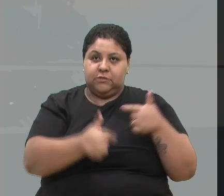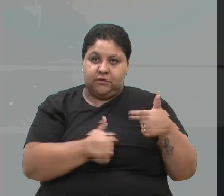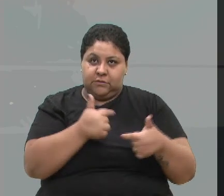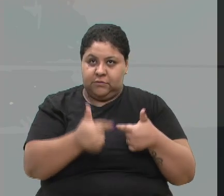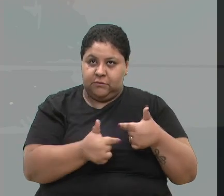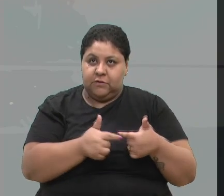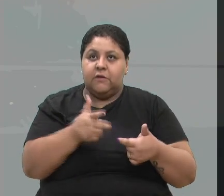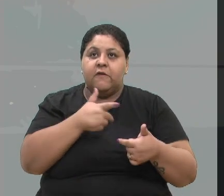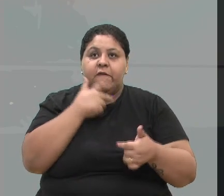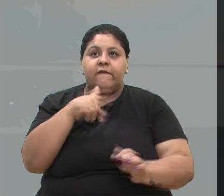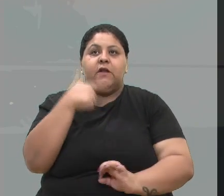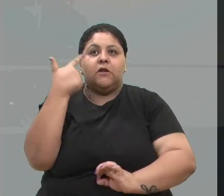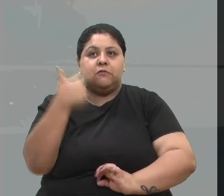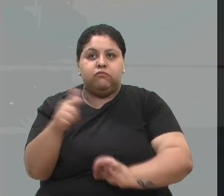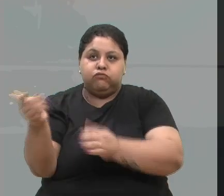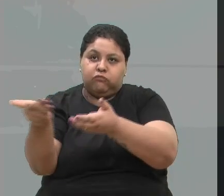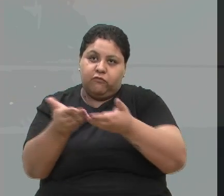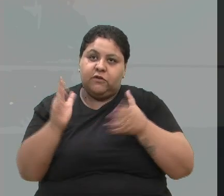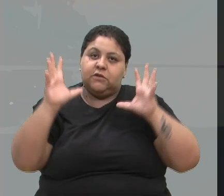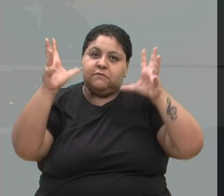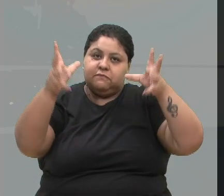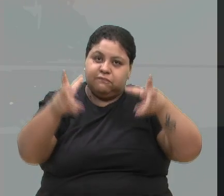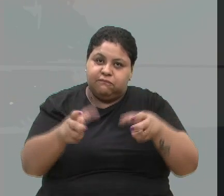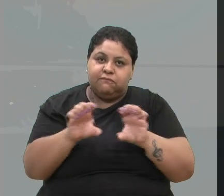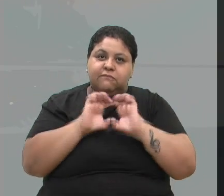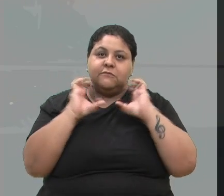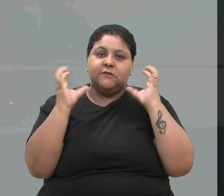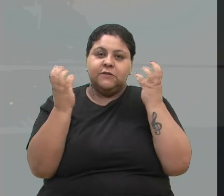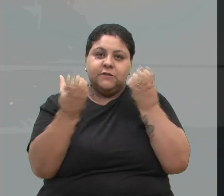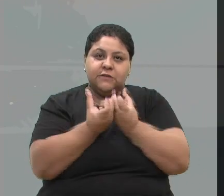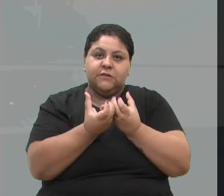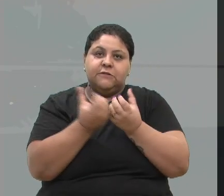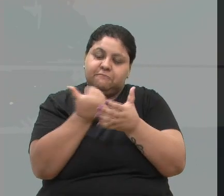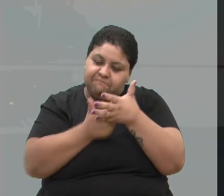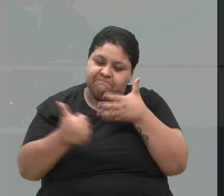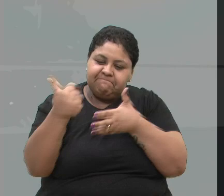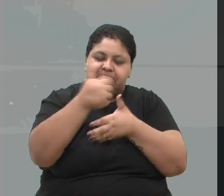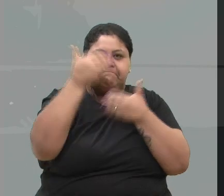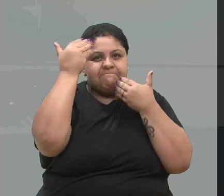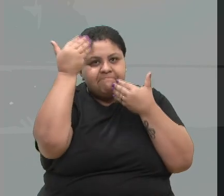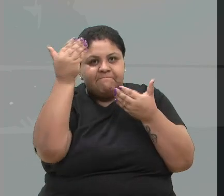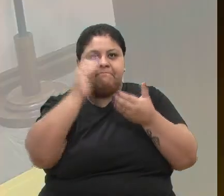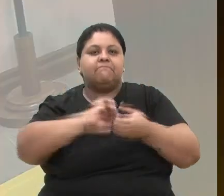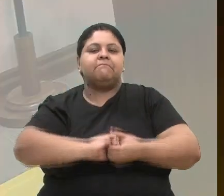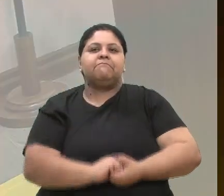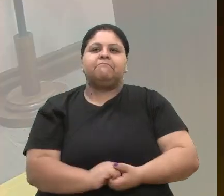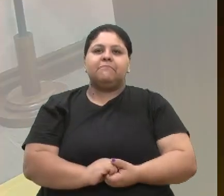Reitero mais uma vez o convite a todos e a comunidade nos prestigie. Muito obrigado.